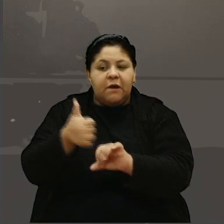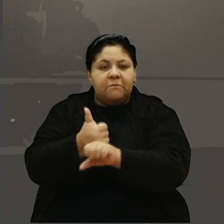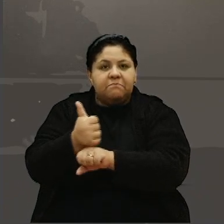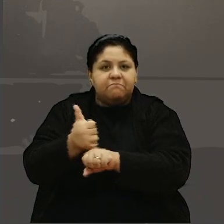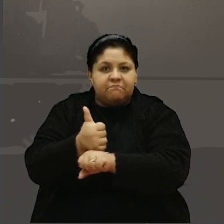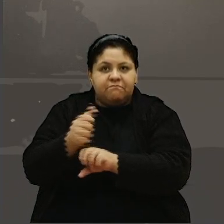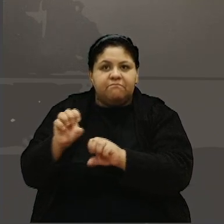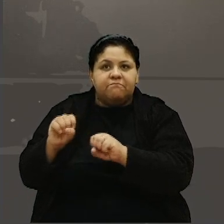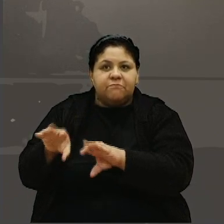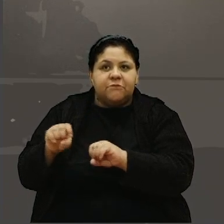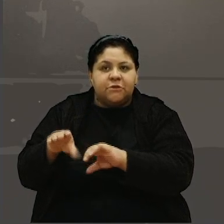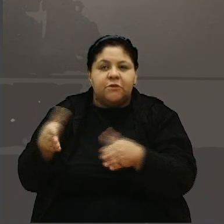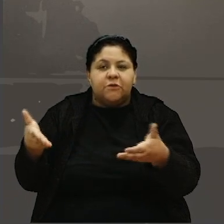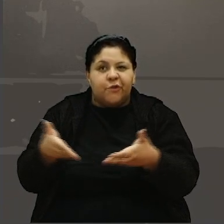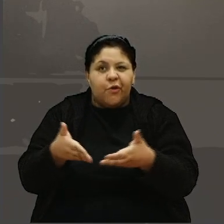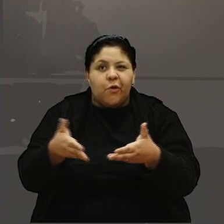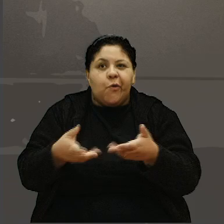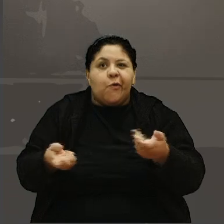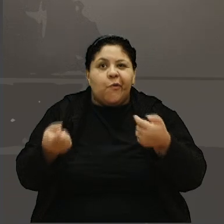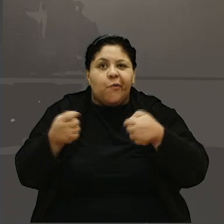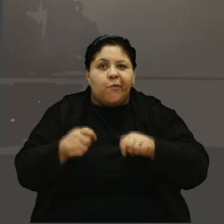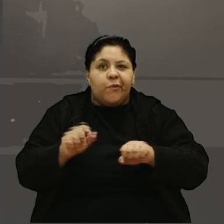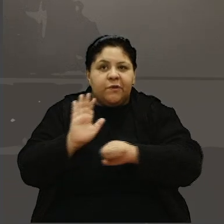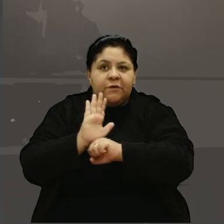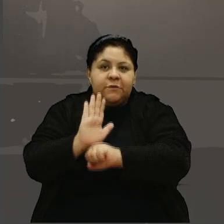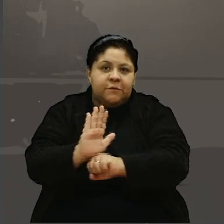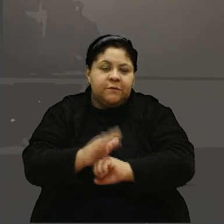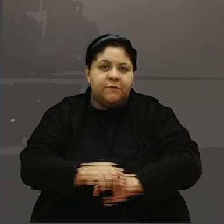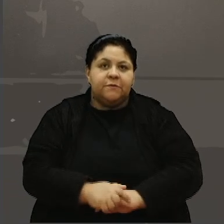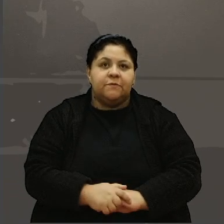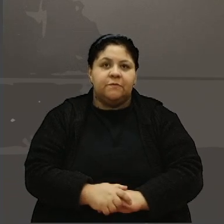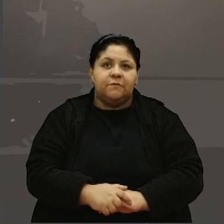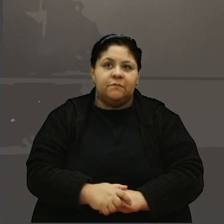da educação que hoje precisam da nossa ajuda.